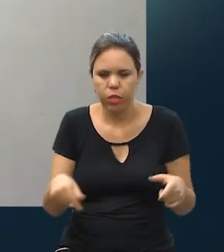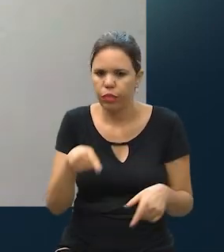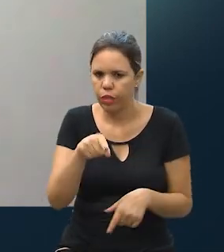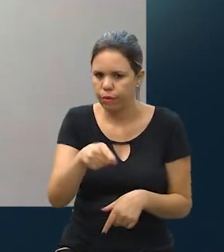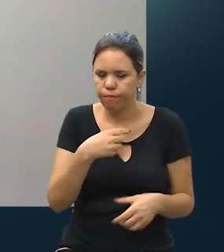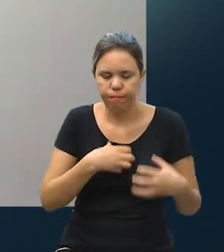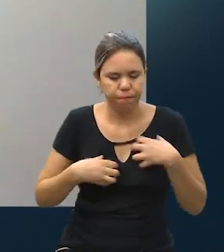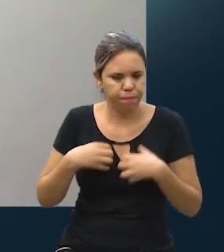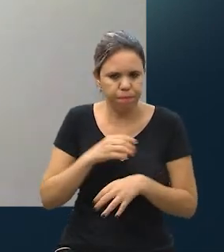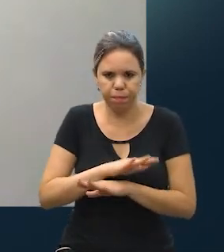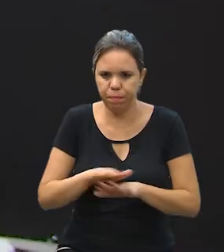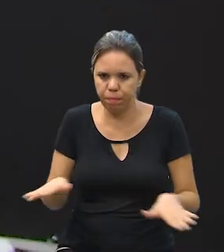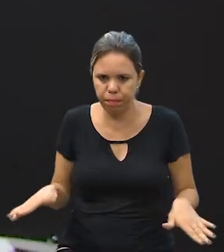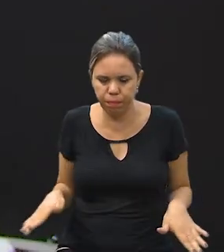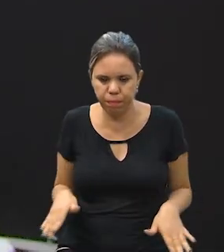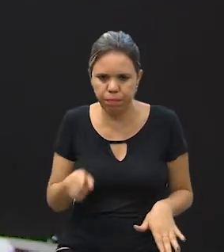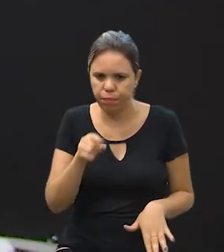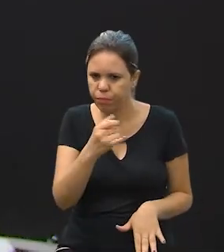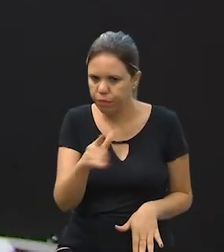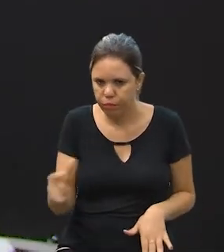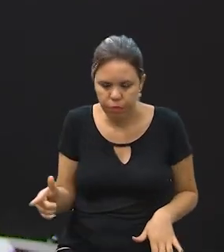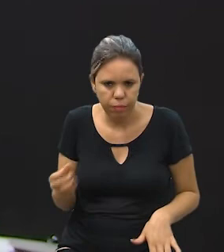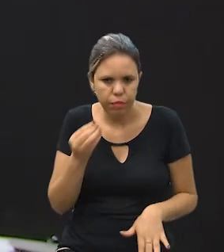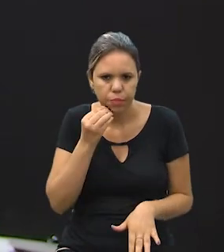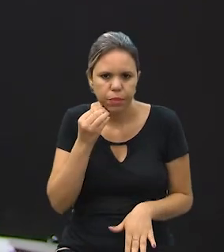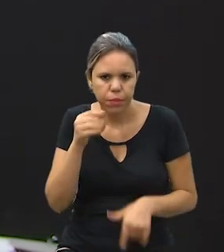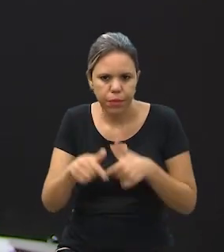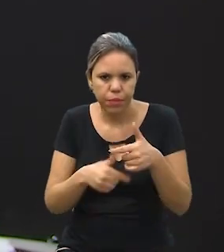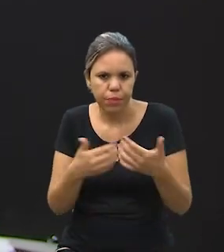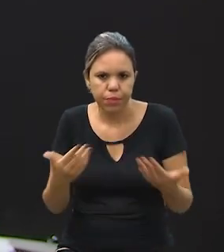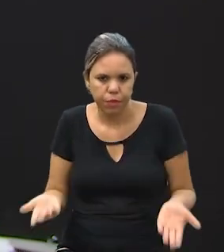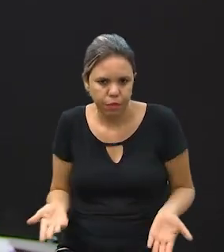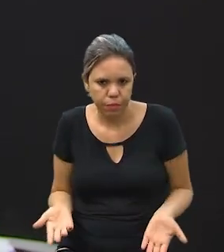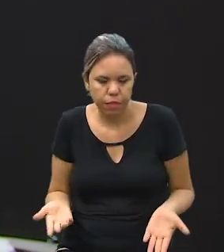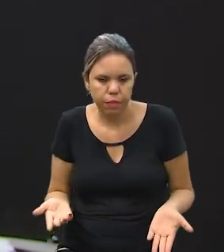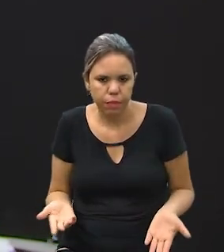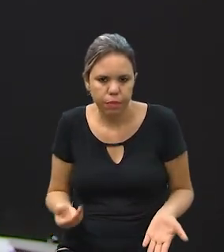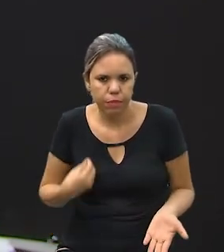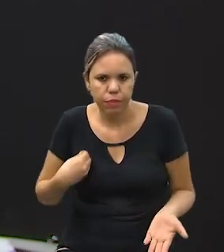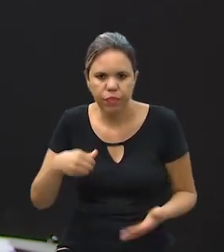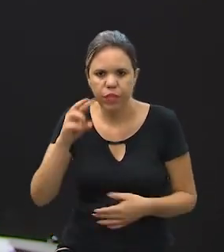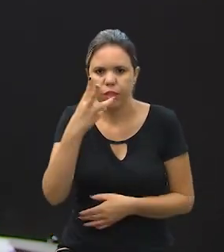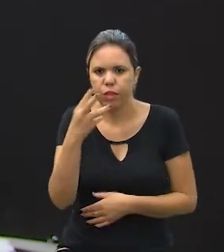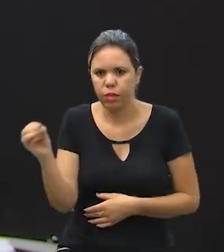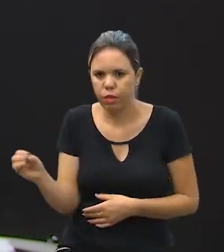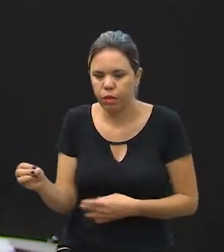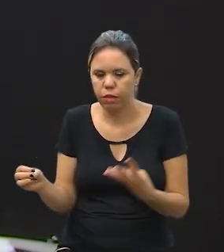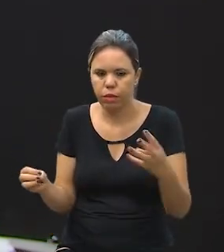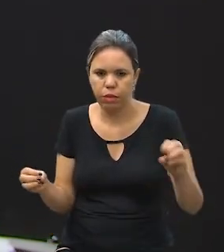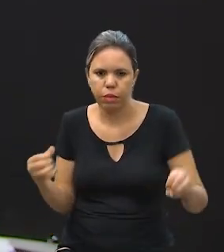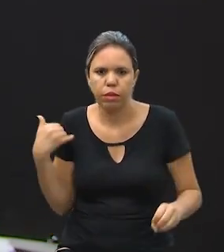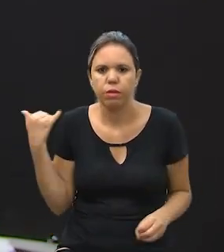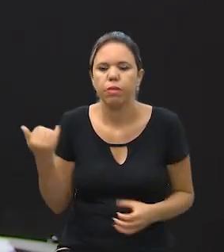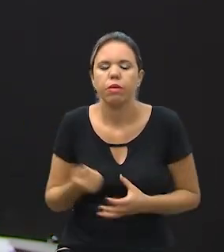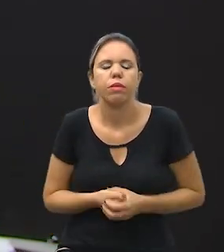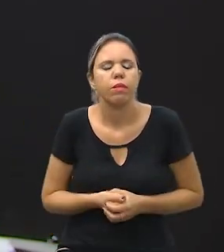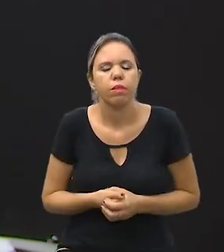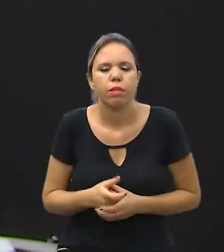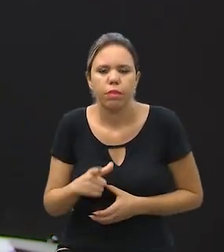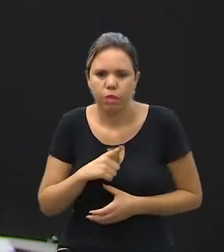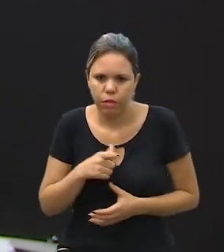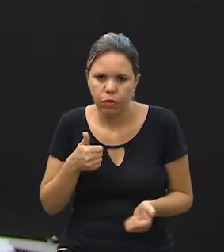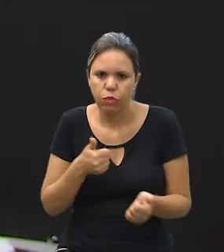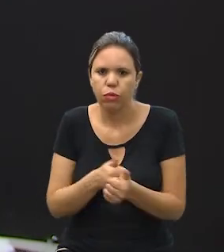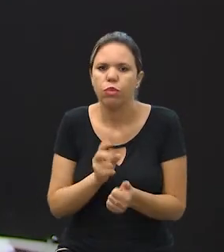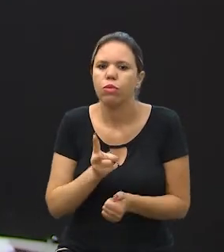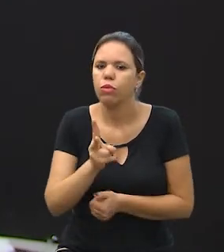te desanime, porque se você não tem espaço no mercado de trabalho e vai viver mais 30, mais 40 anos, então tem que